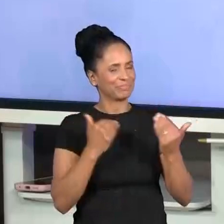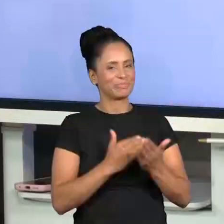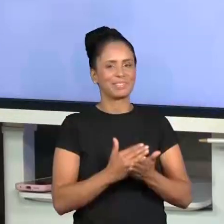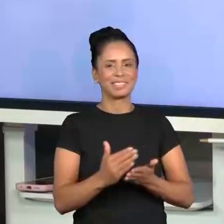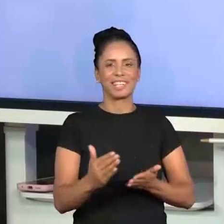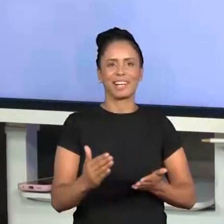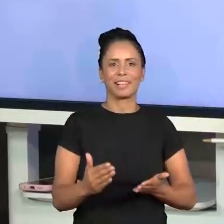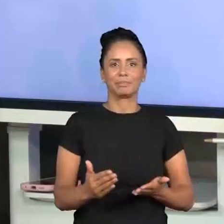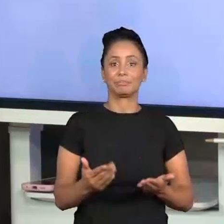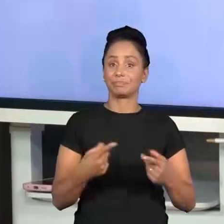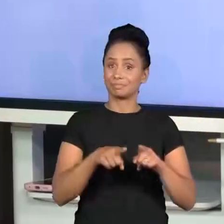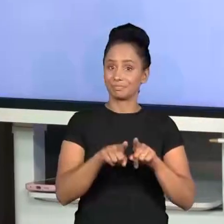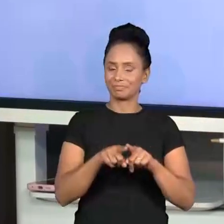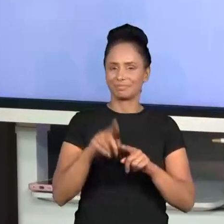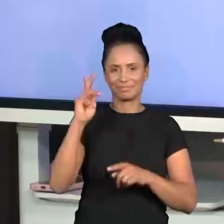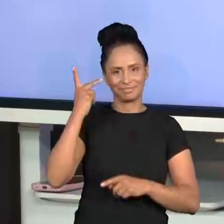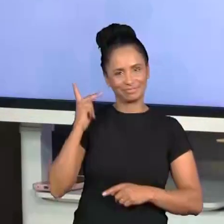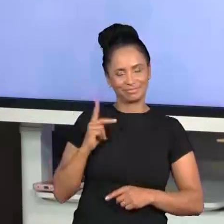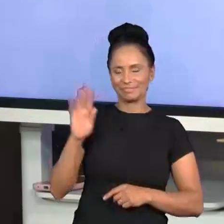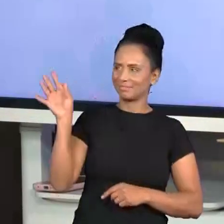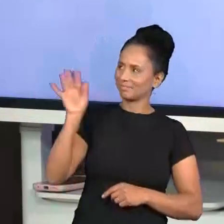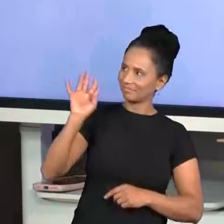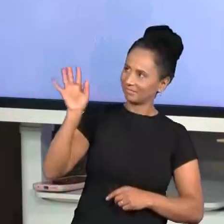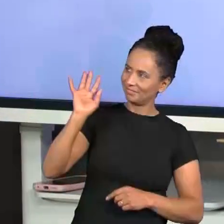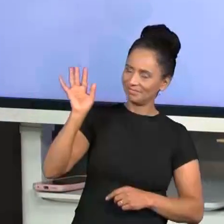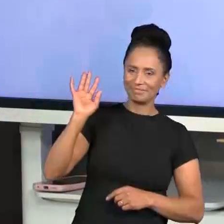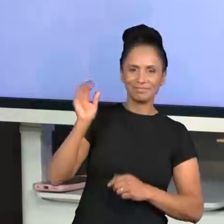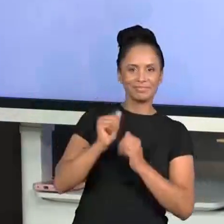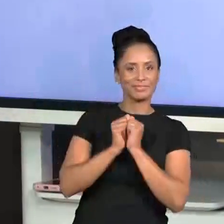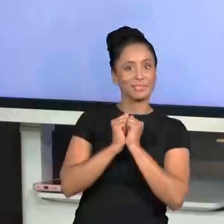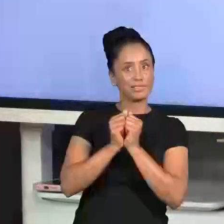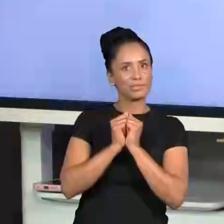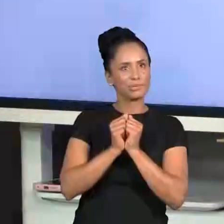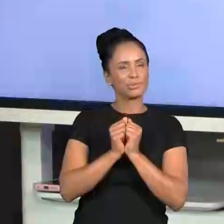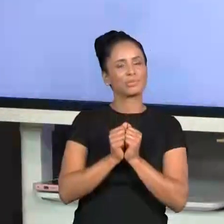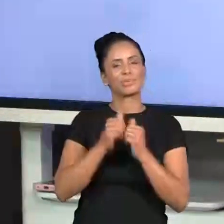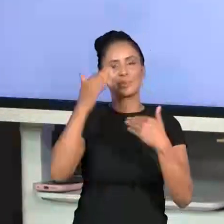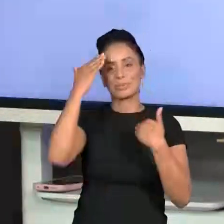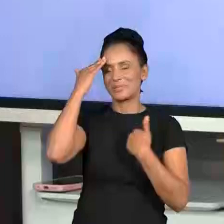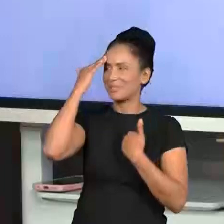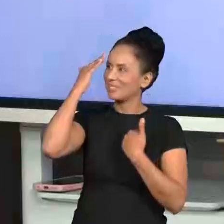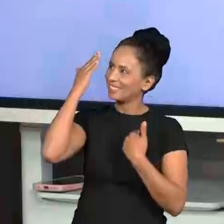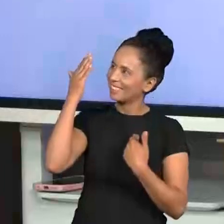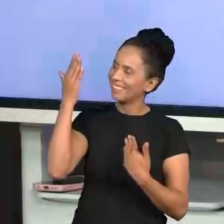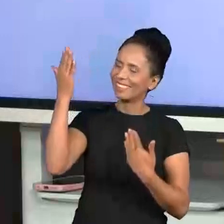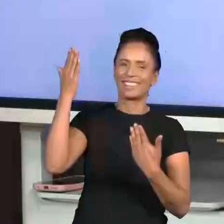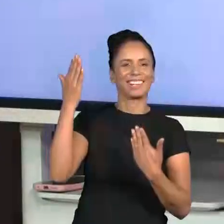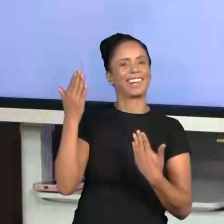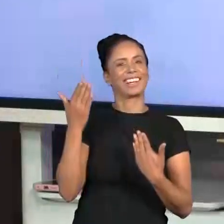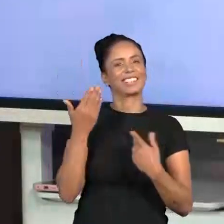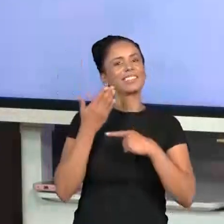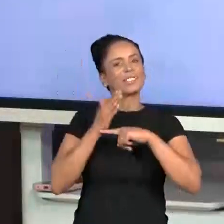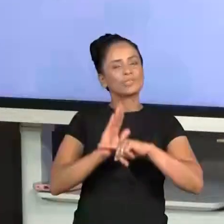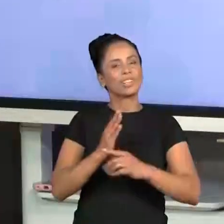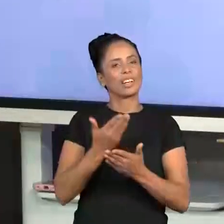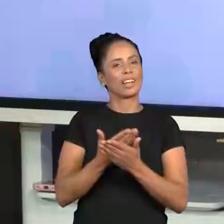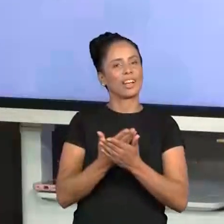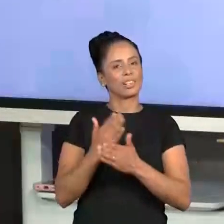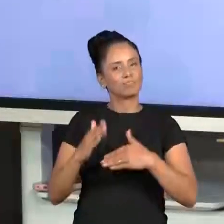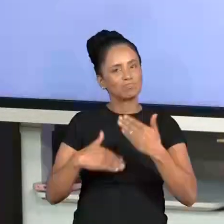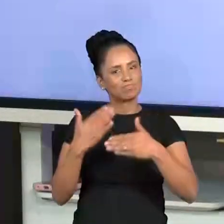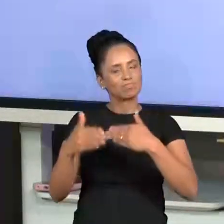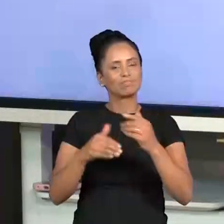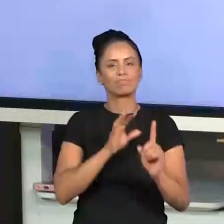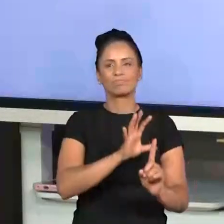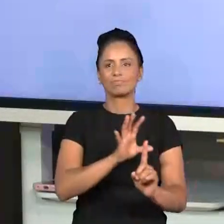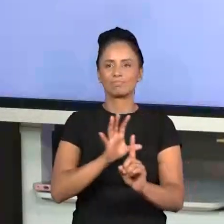vamos também cumprimentar a Kelly, que está conosco. Olá, Kelly. Muito obrigada aí por fazer com que essa aula chegue a